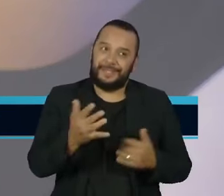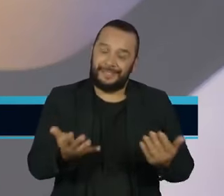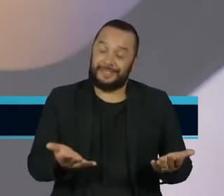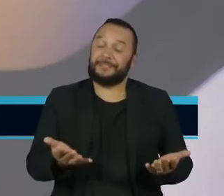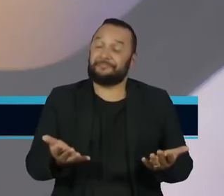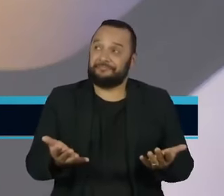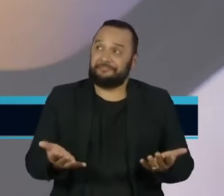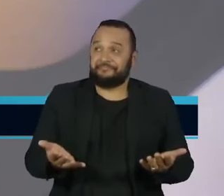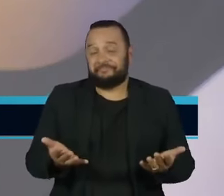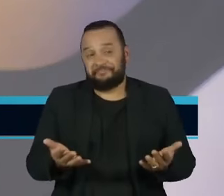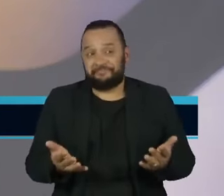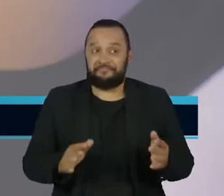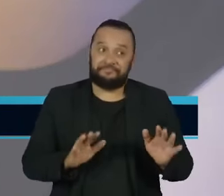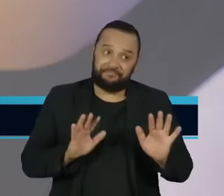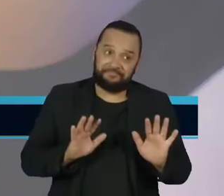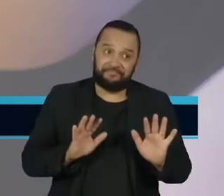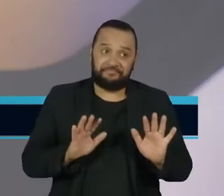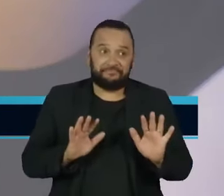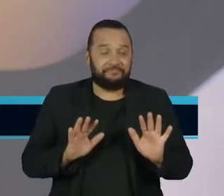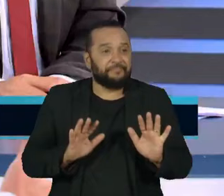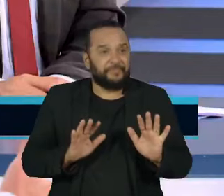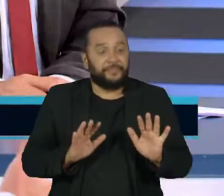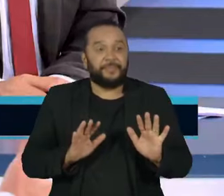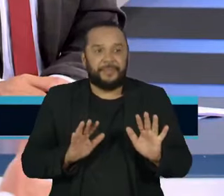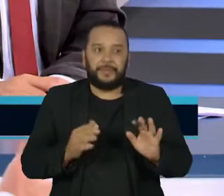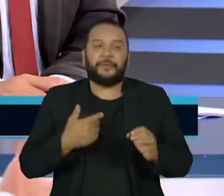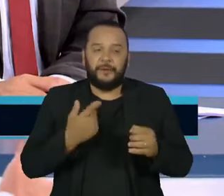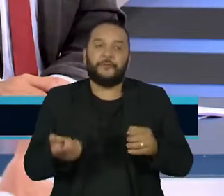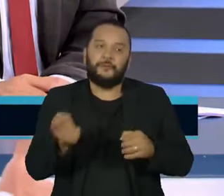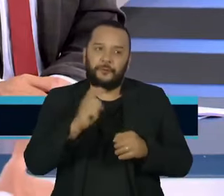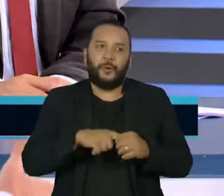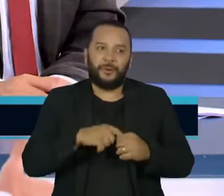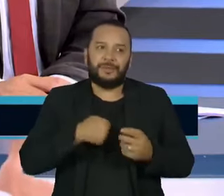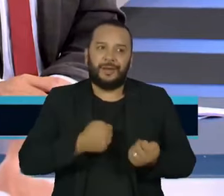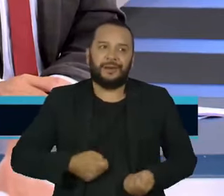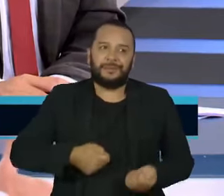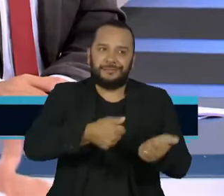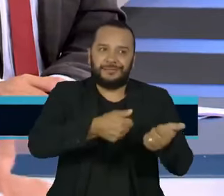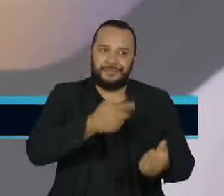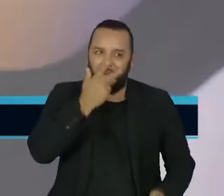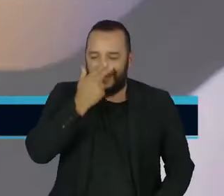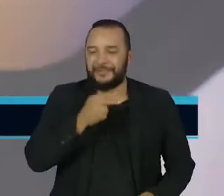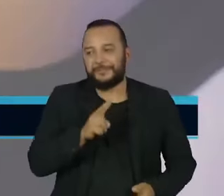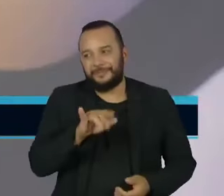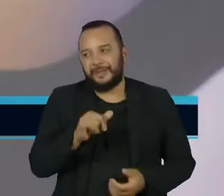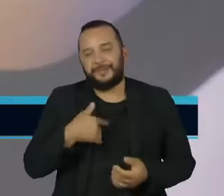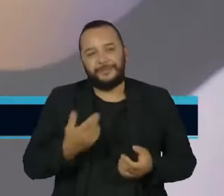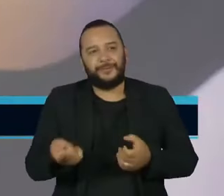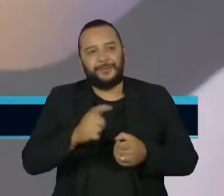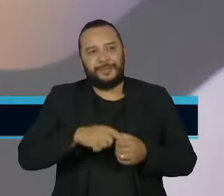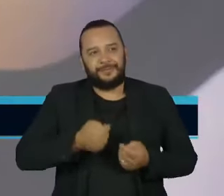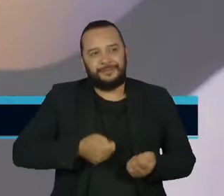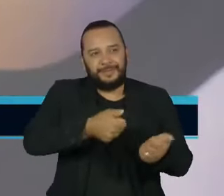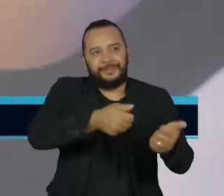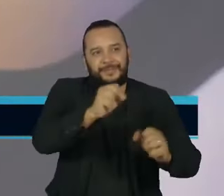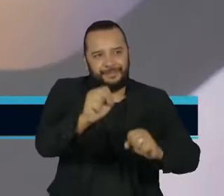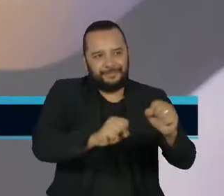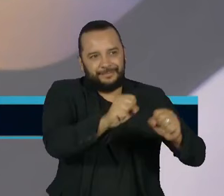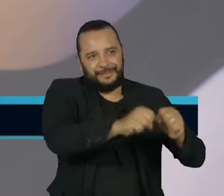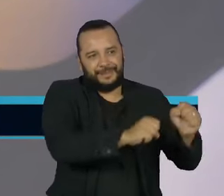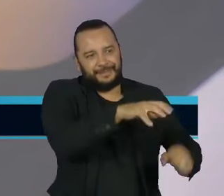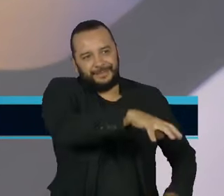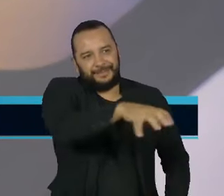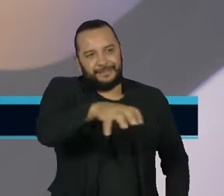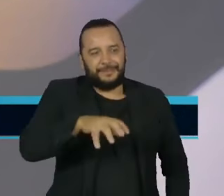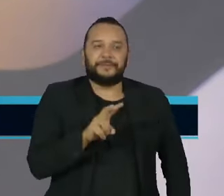provável que seria a recusa devolução da medida da Medida Provisória né Eh de qualquer de qualquer